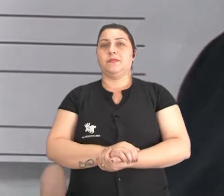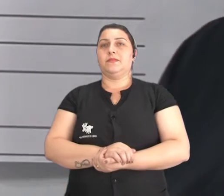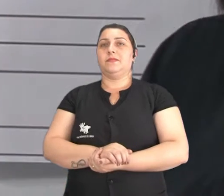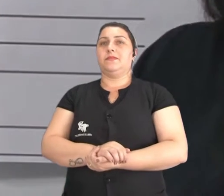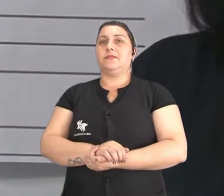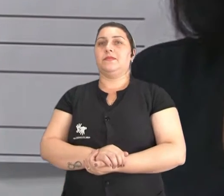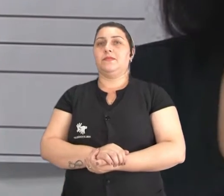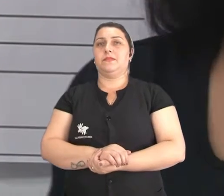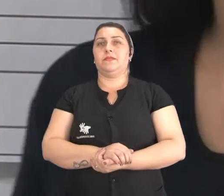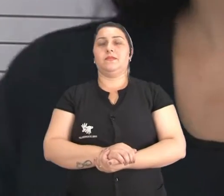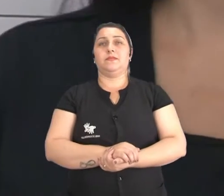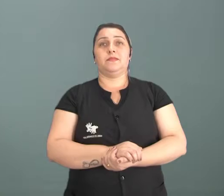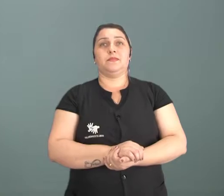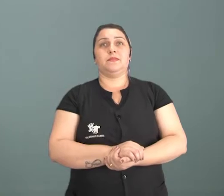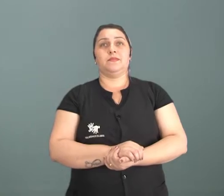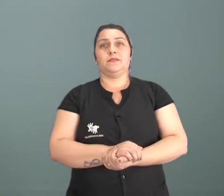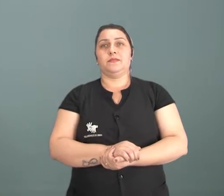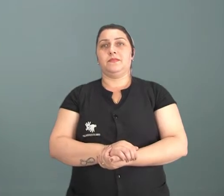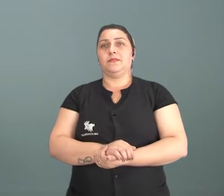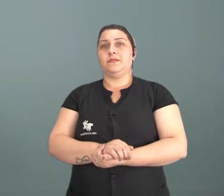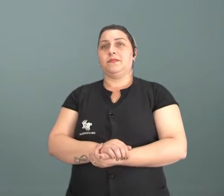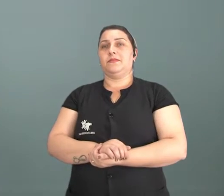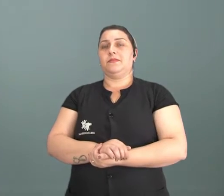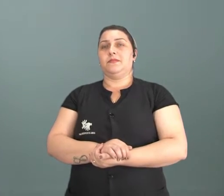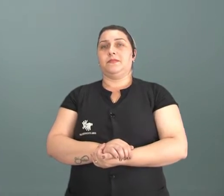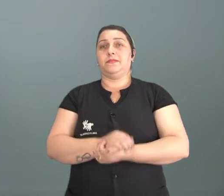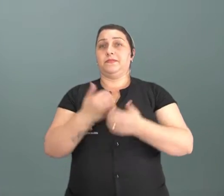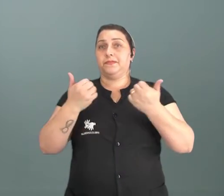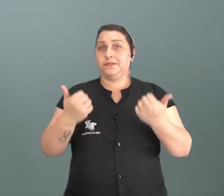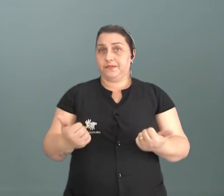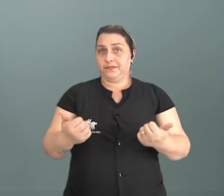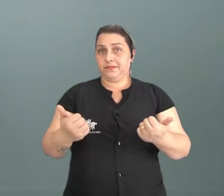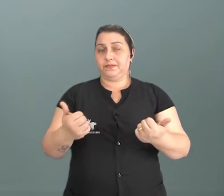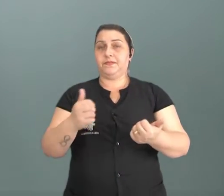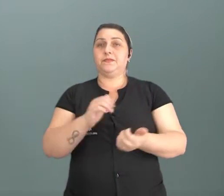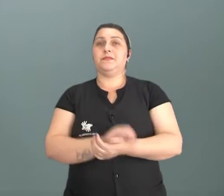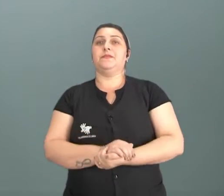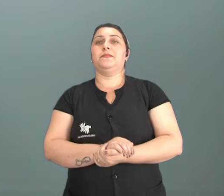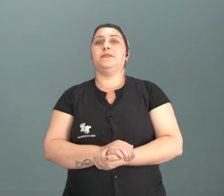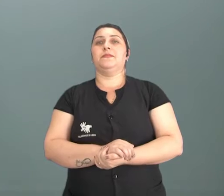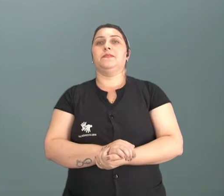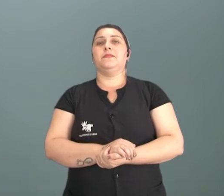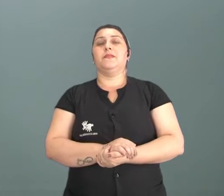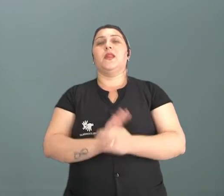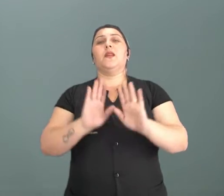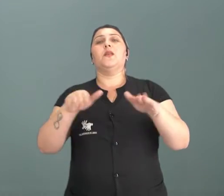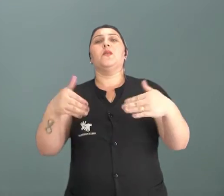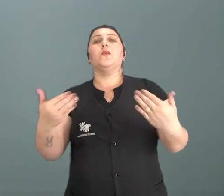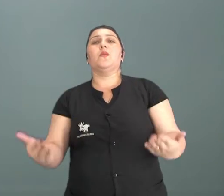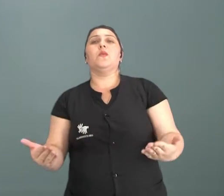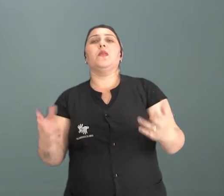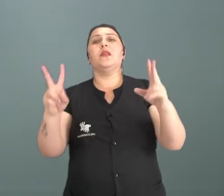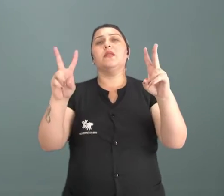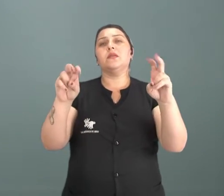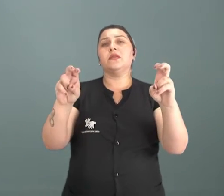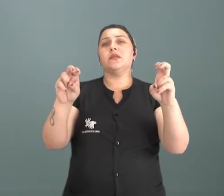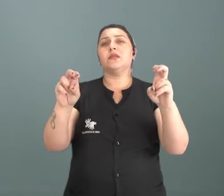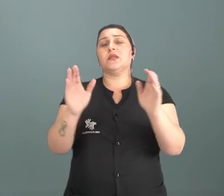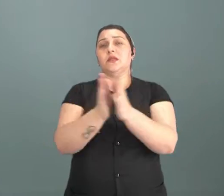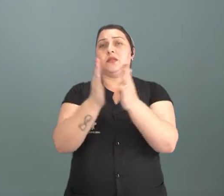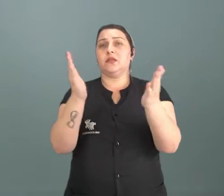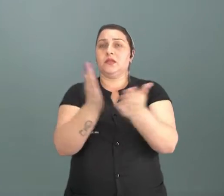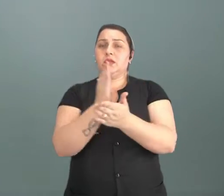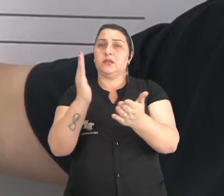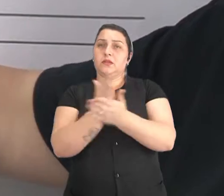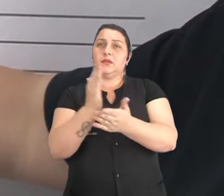Luanda. Uma menina chamada Luanda, tá bom? É o que falou no livro. E qual o assunto desse livro? Que é